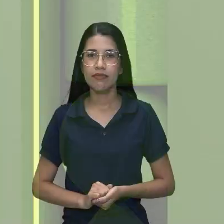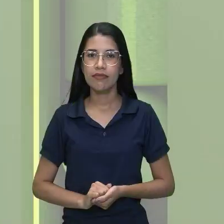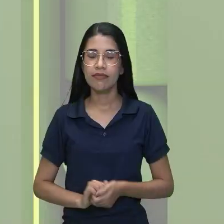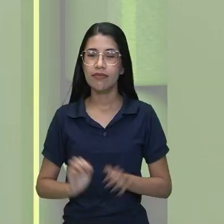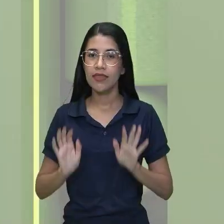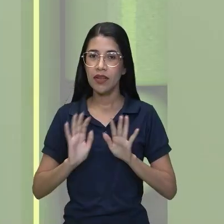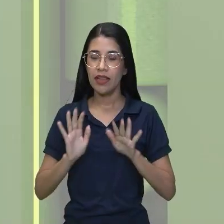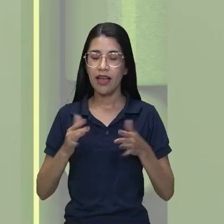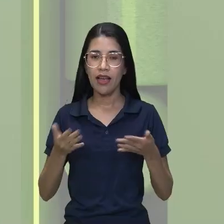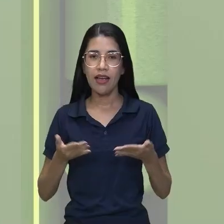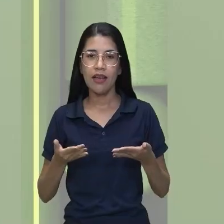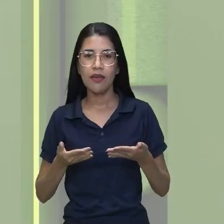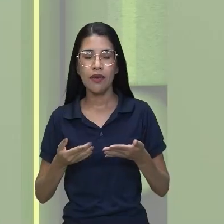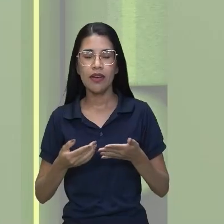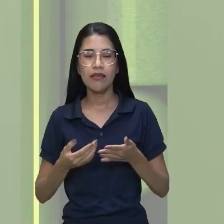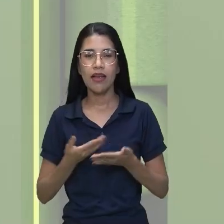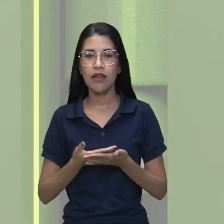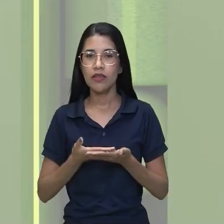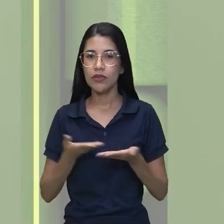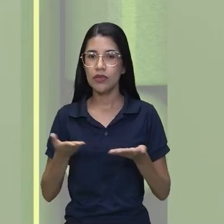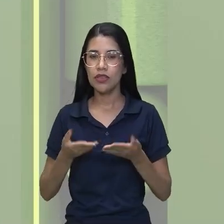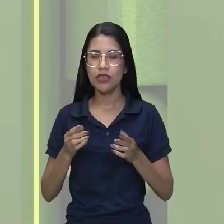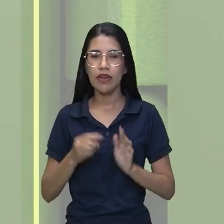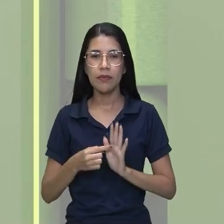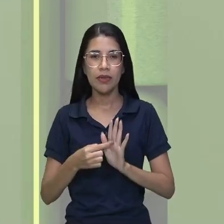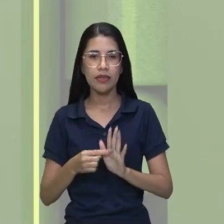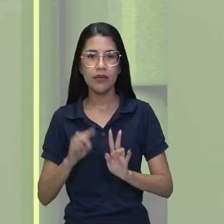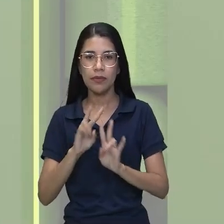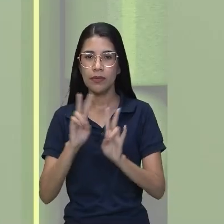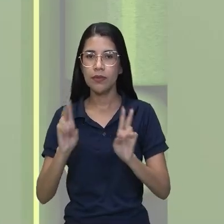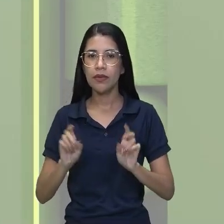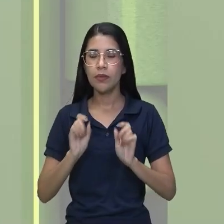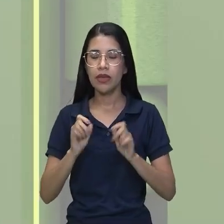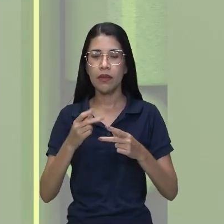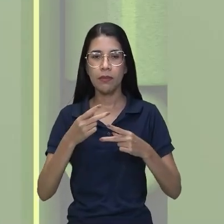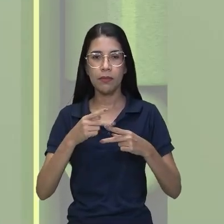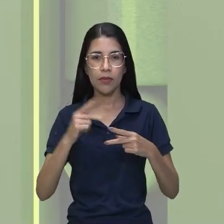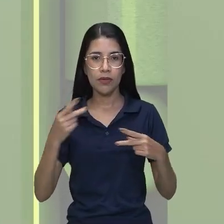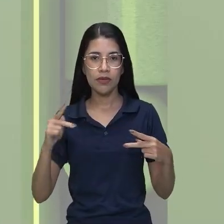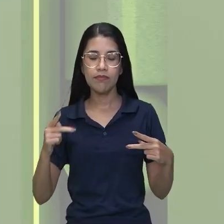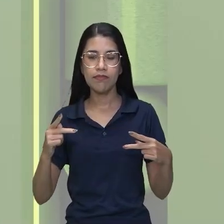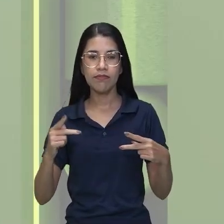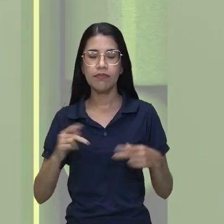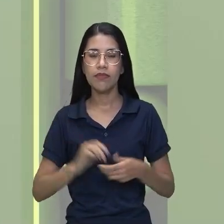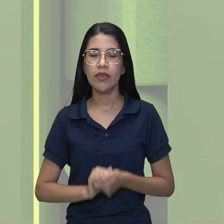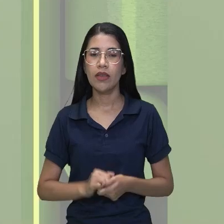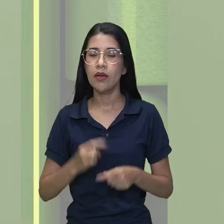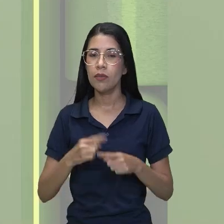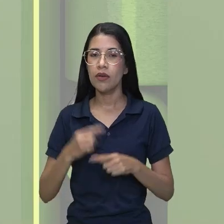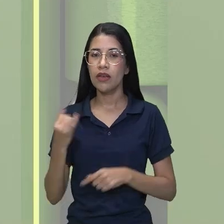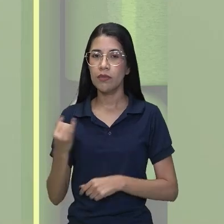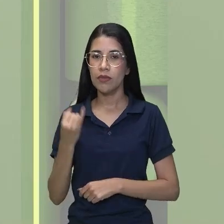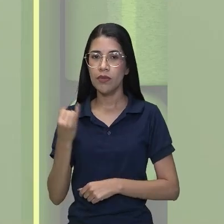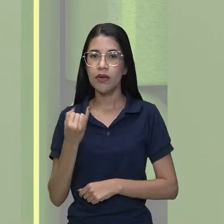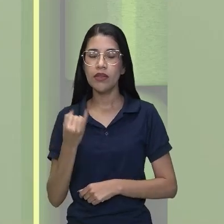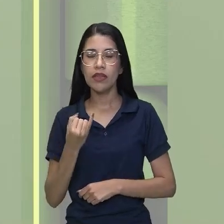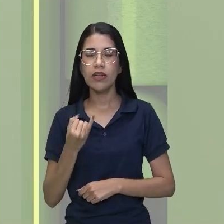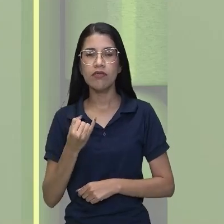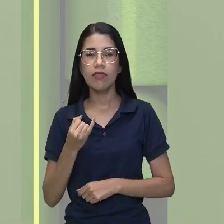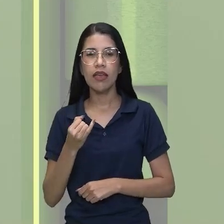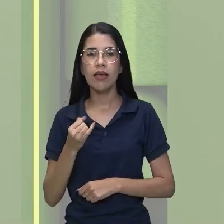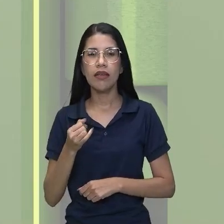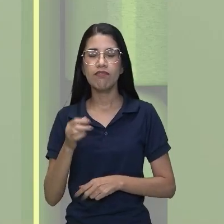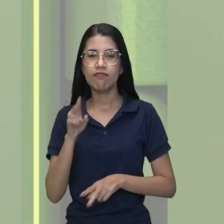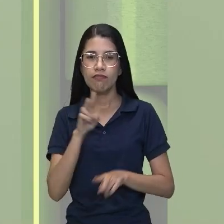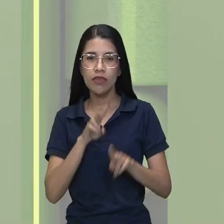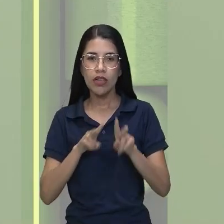Olá! E agora, nesta aula, nós vamos ver sobre proteínas. Então, é importante tentar visualizar